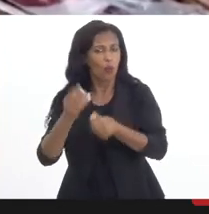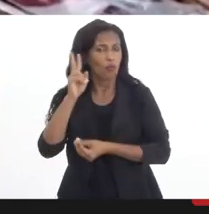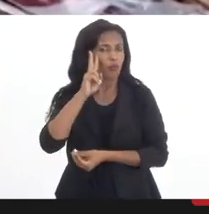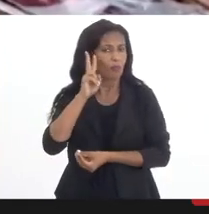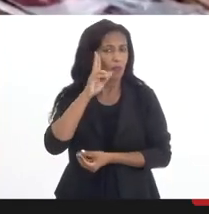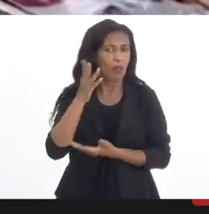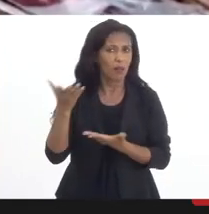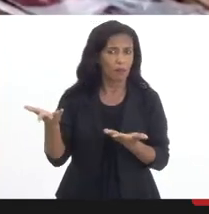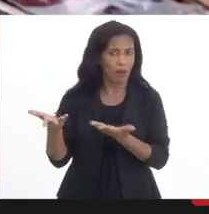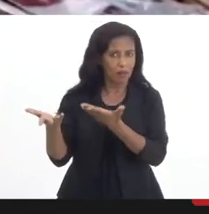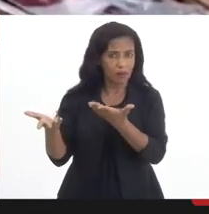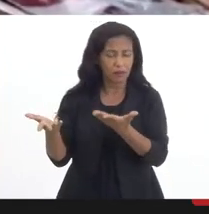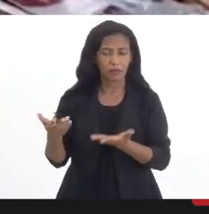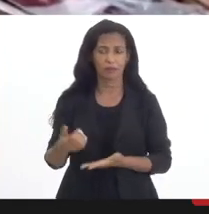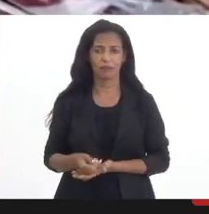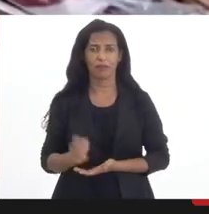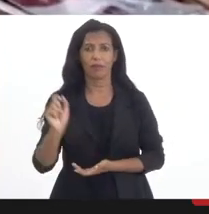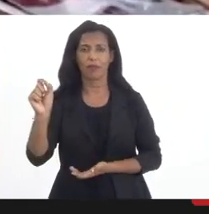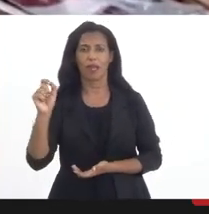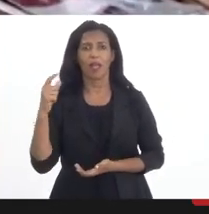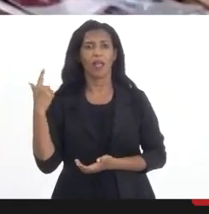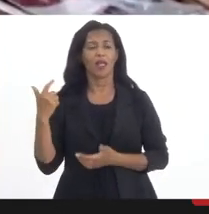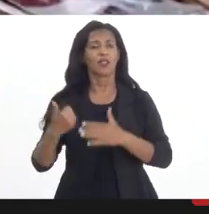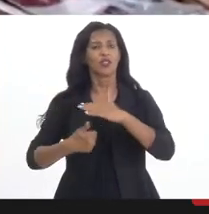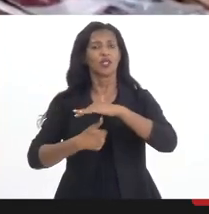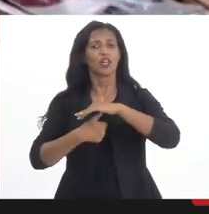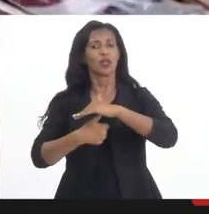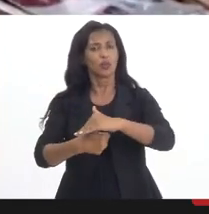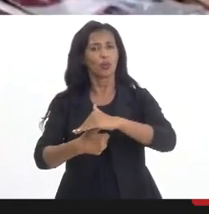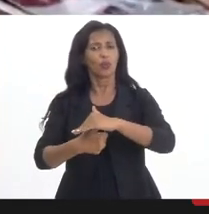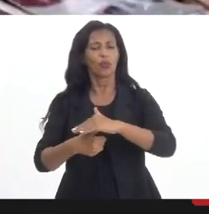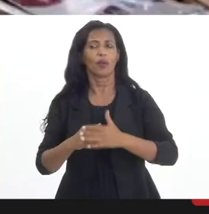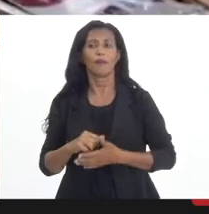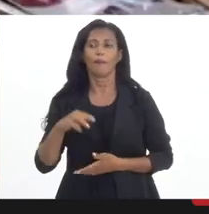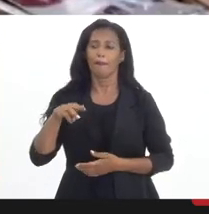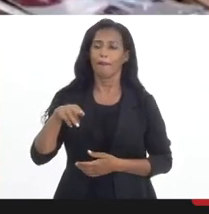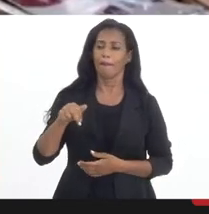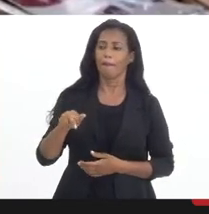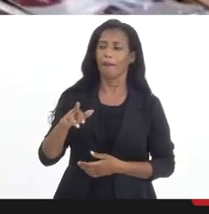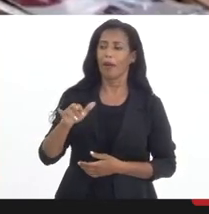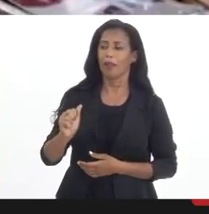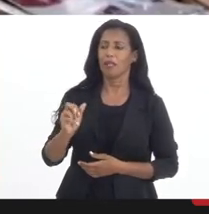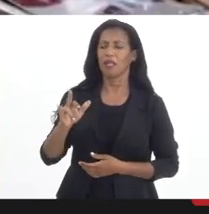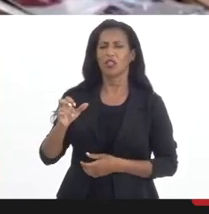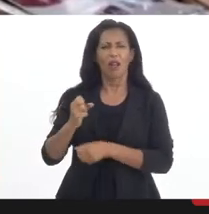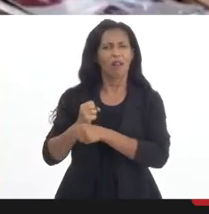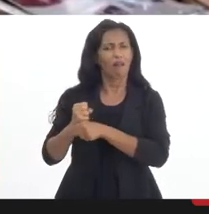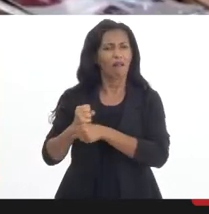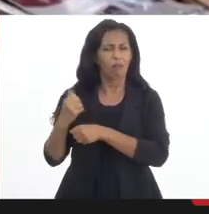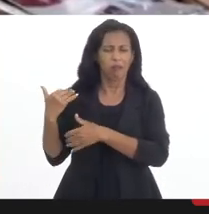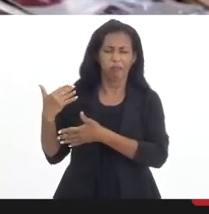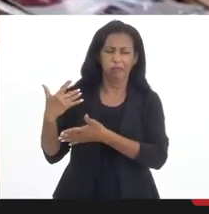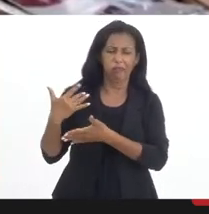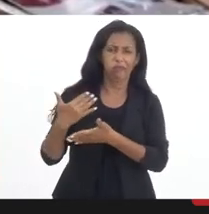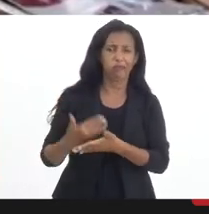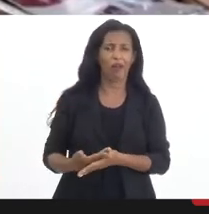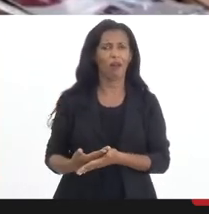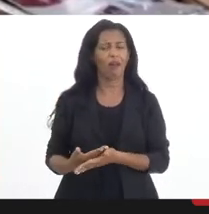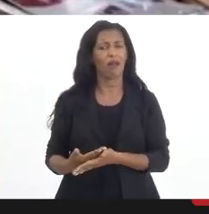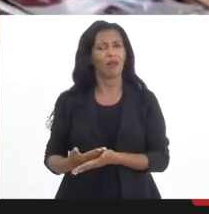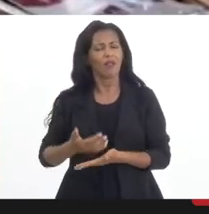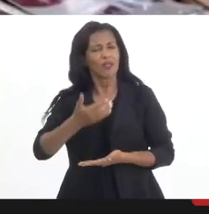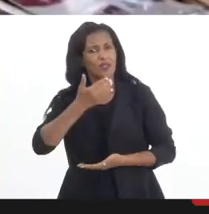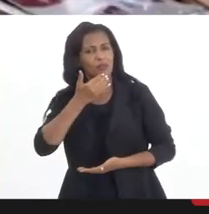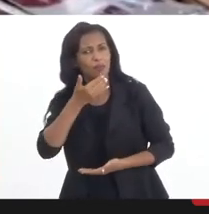fala eloquente, né, da ex-reitora, ex-magnífica reitora Maria Cristina, isso há anos vem sendo